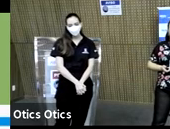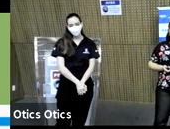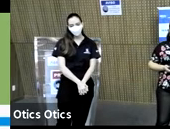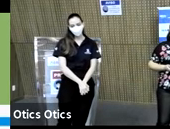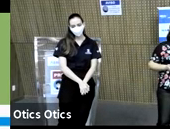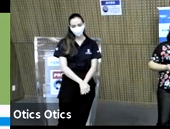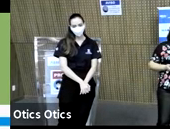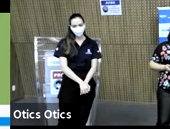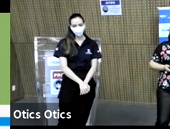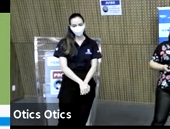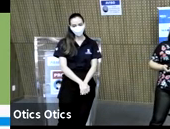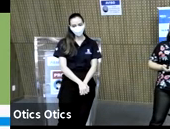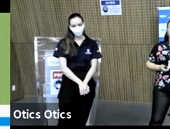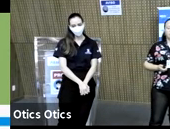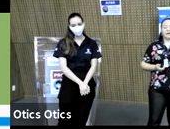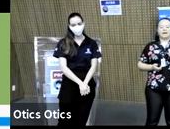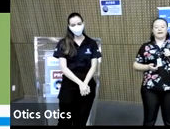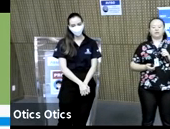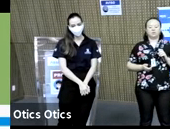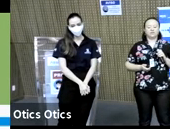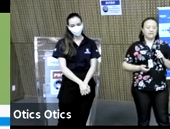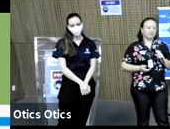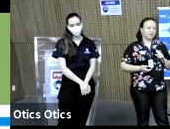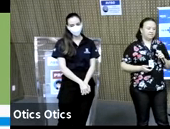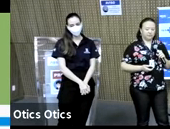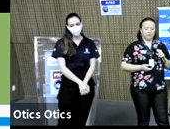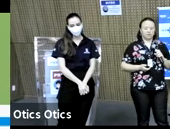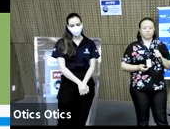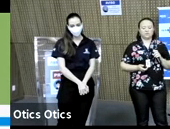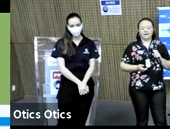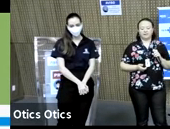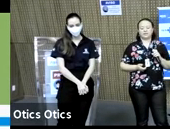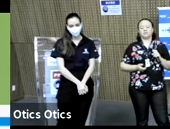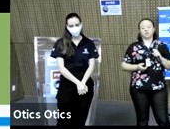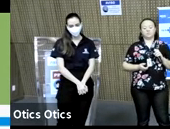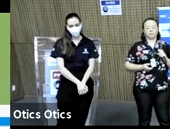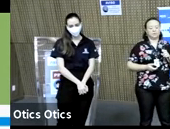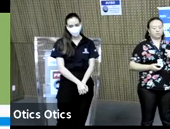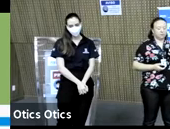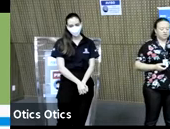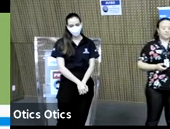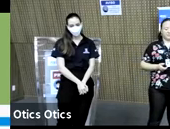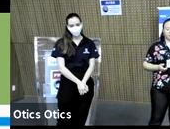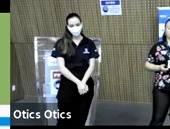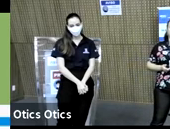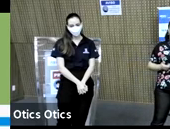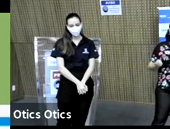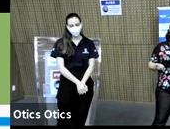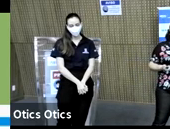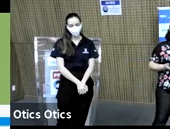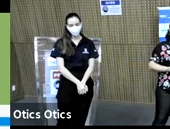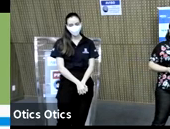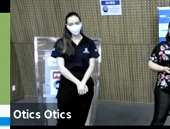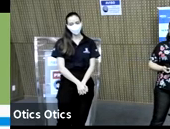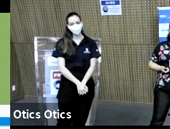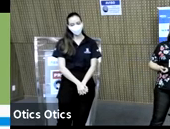dois alunos do curso de graduação, 2 residentes em enfermagem obstétrica, 2 preceptores, que é a